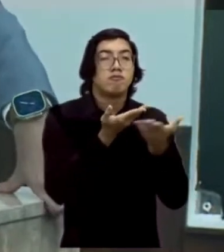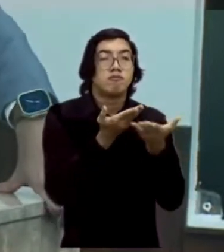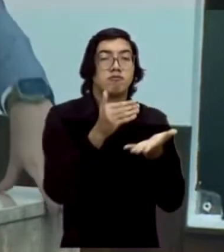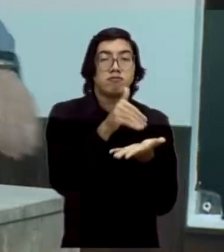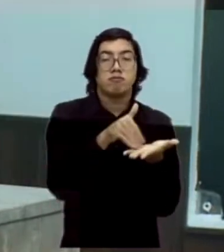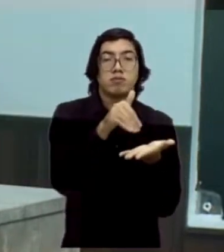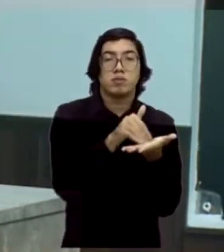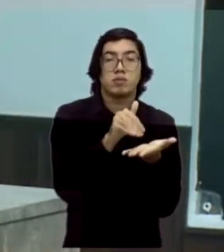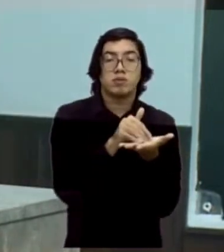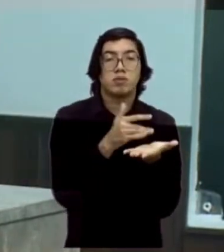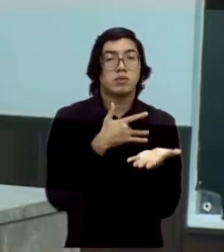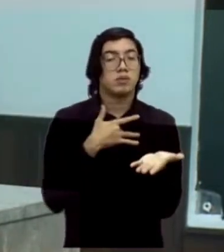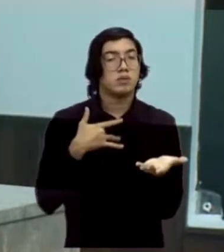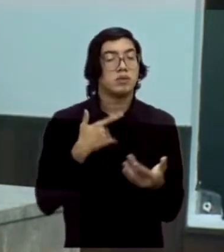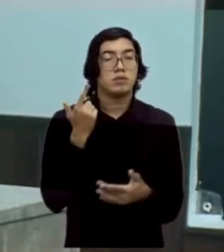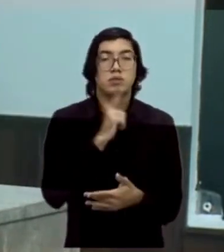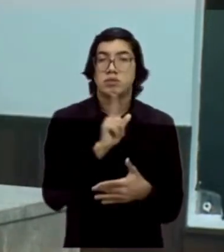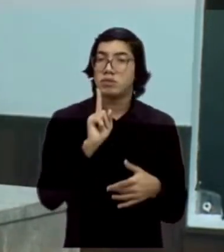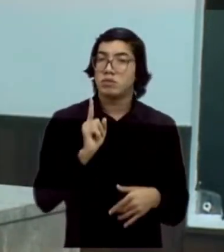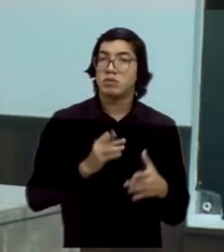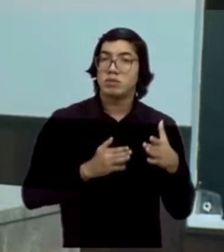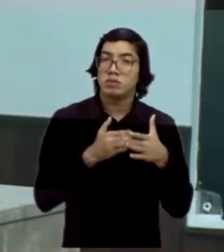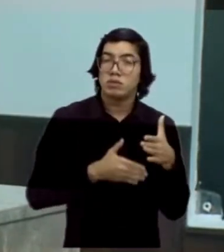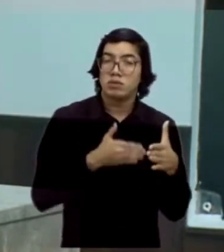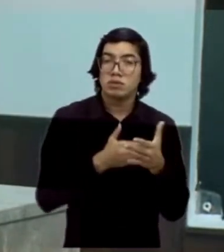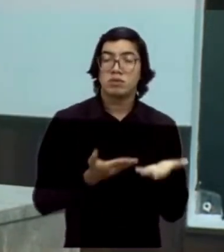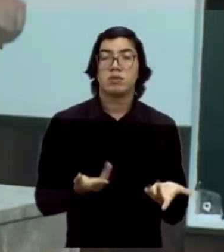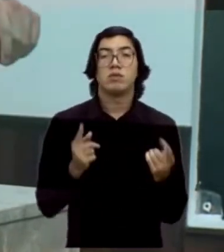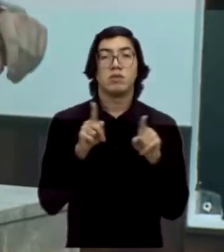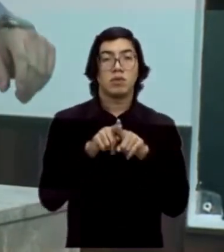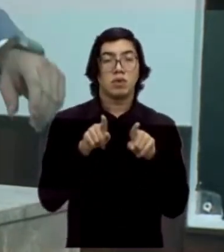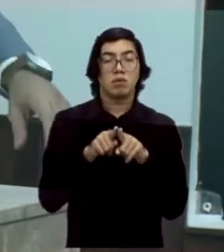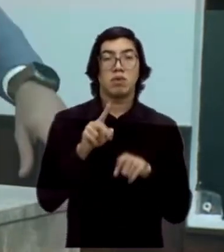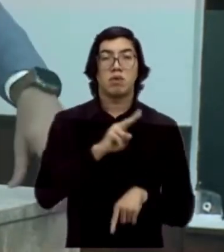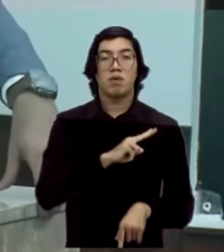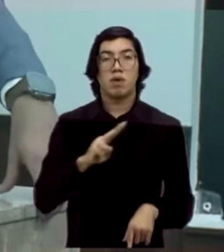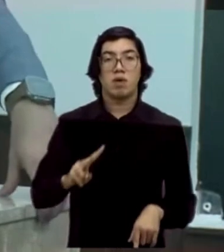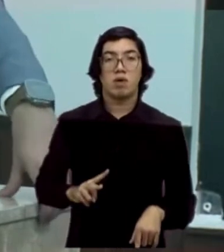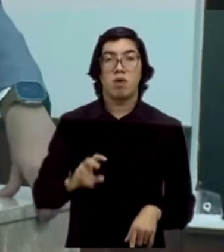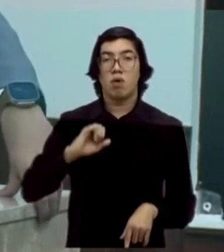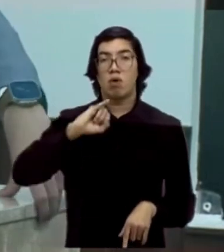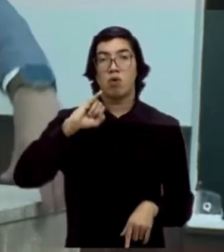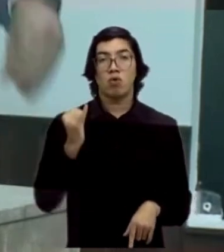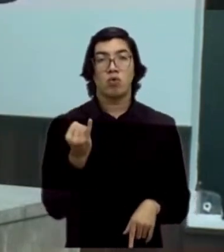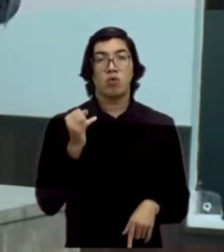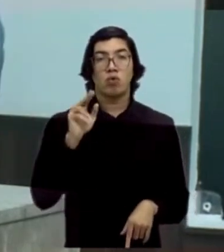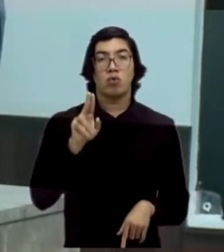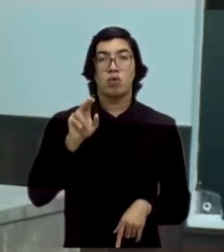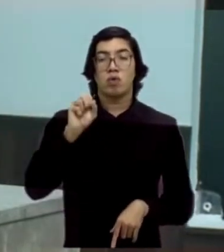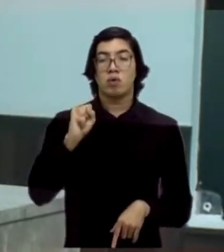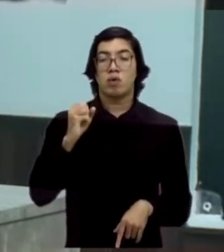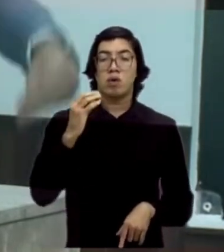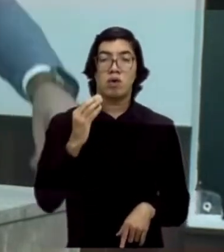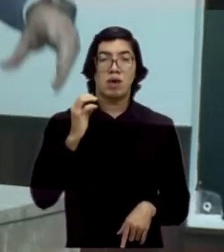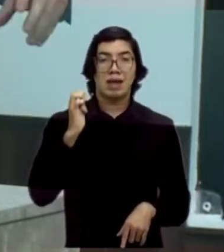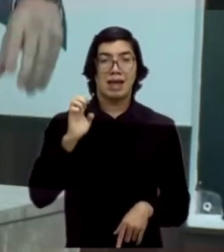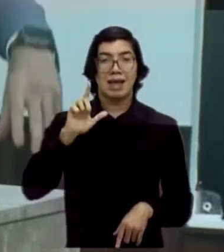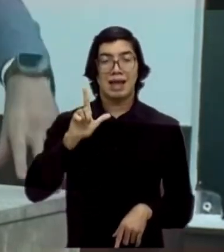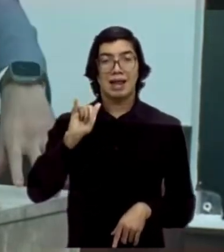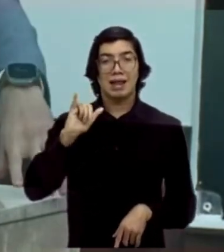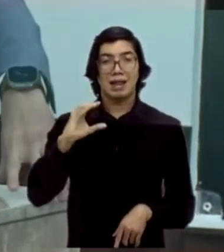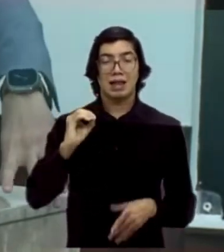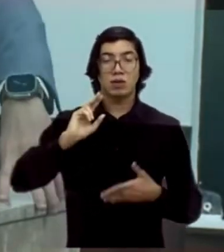de Saúde. Vereador Juscelino, que pediu uma parte ali, mas não sei se ele está aí, subiu aqui nessa